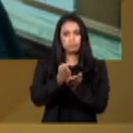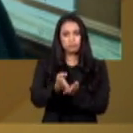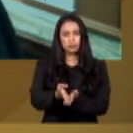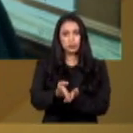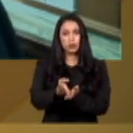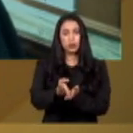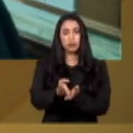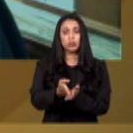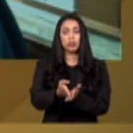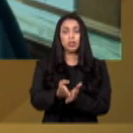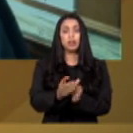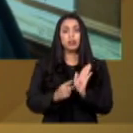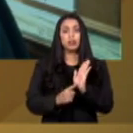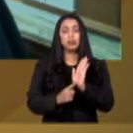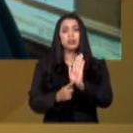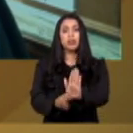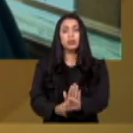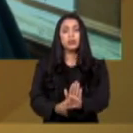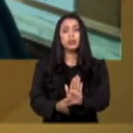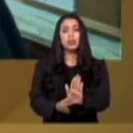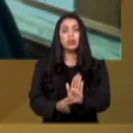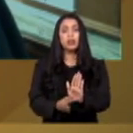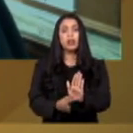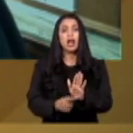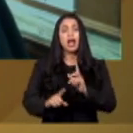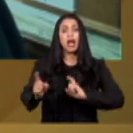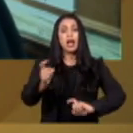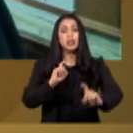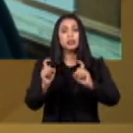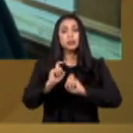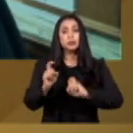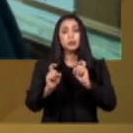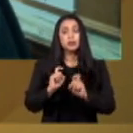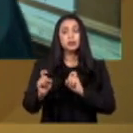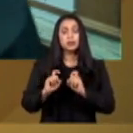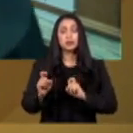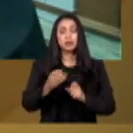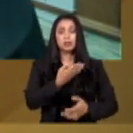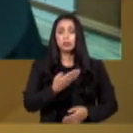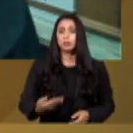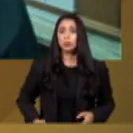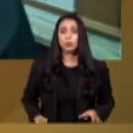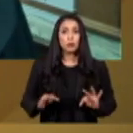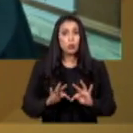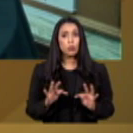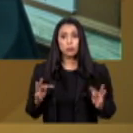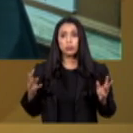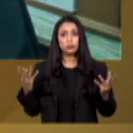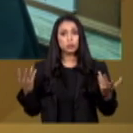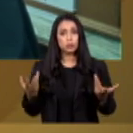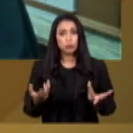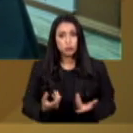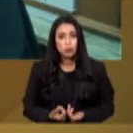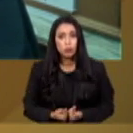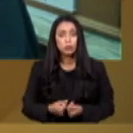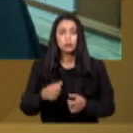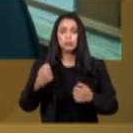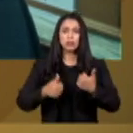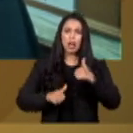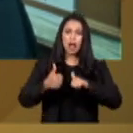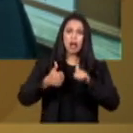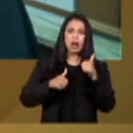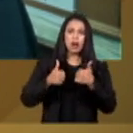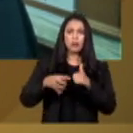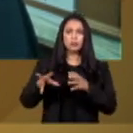atuação da administração pública como um todo do cidade correr